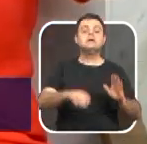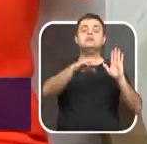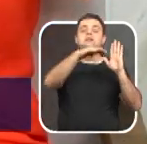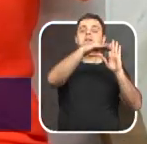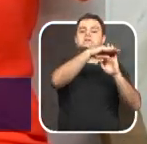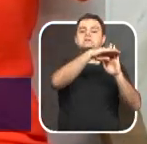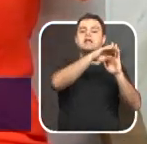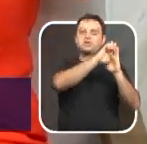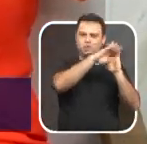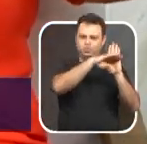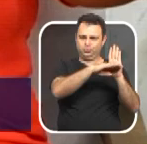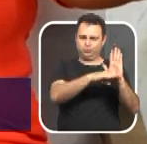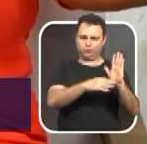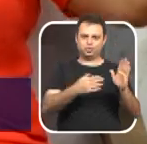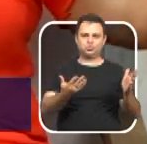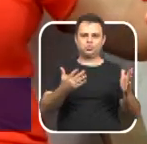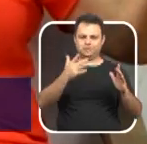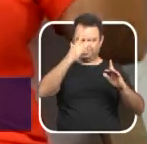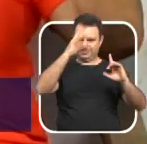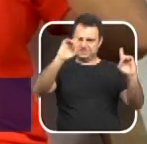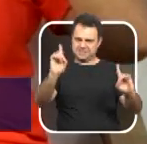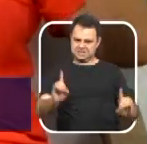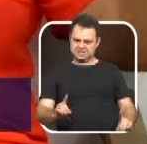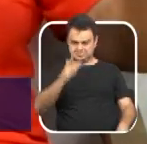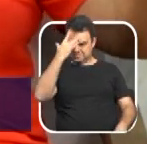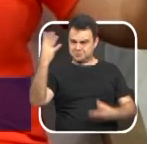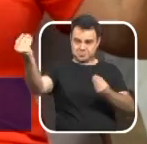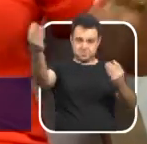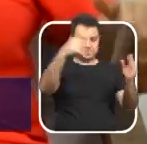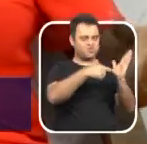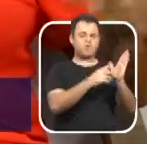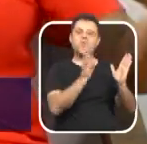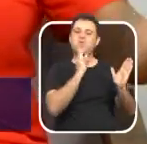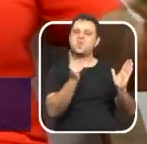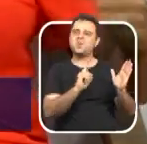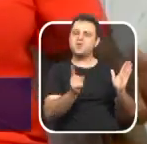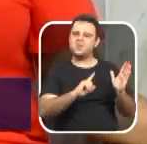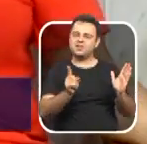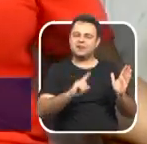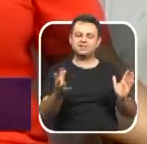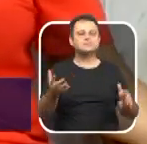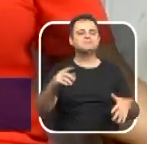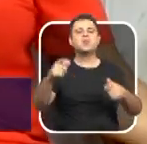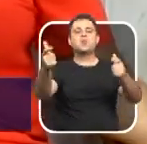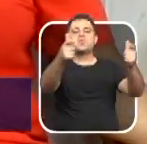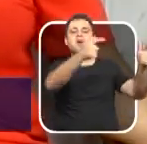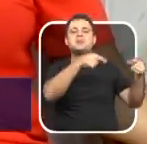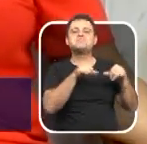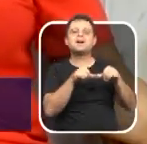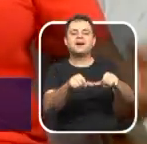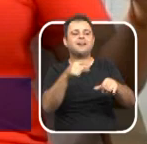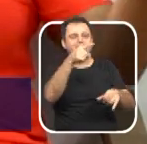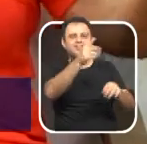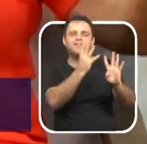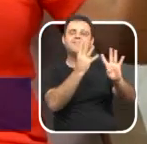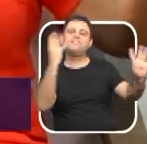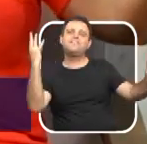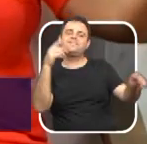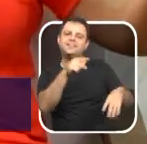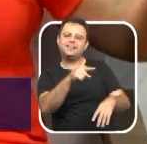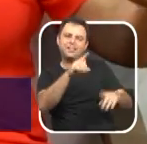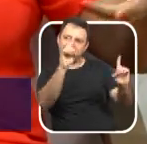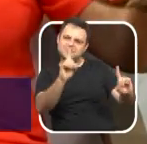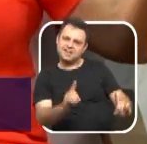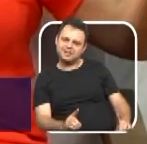para deficiente. Se a gente vê uma pessoa que para a gente é normal na fila, qual o julgamento? Mas será que essa pessoa não está,